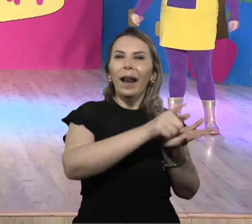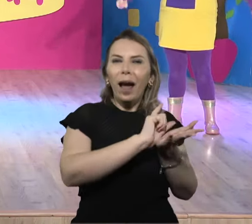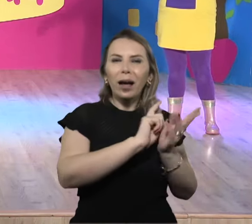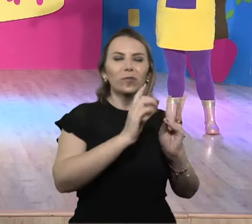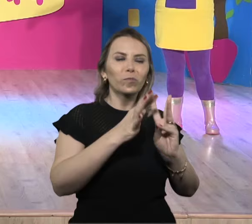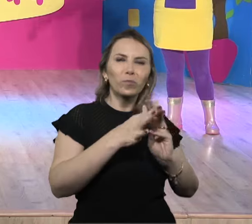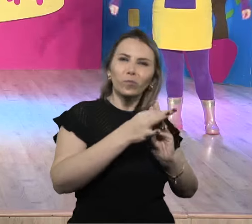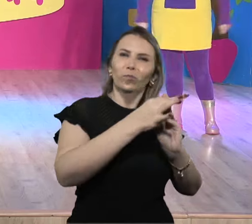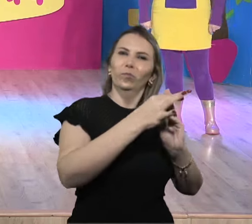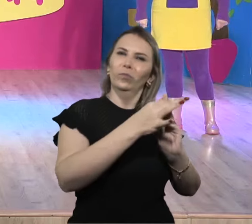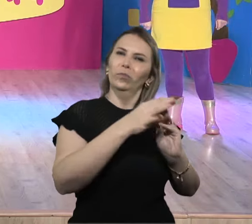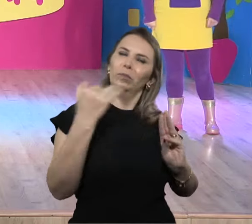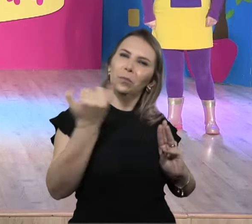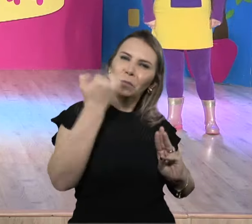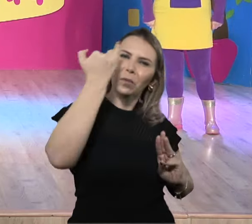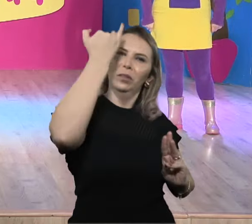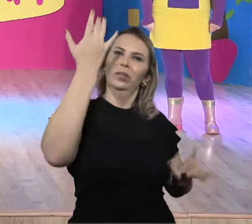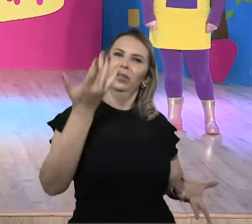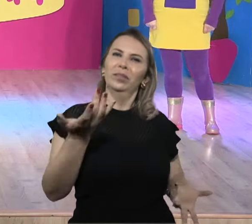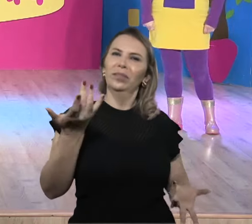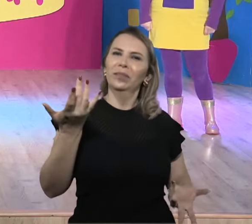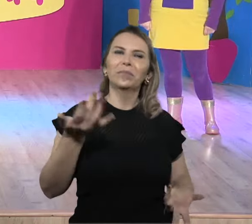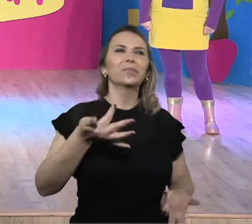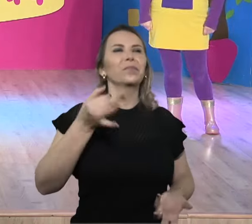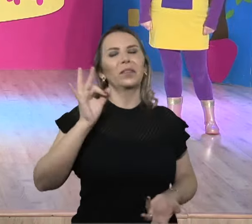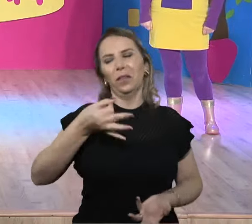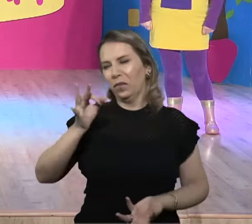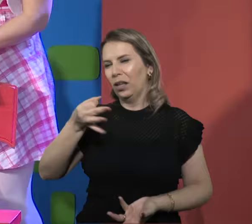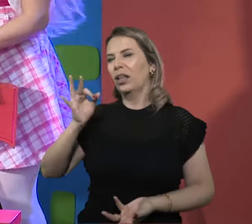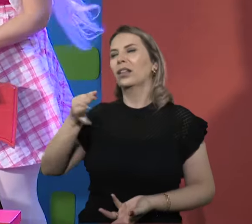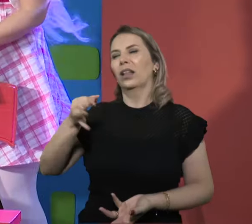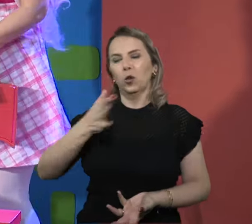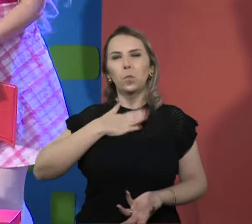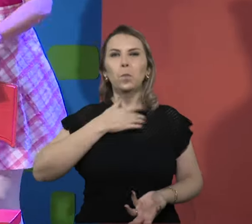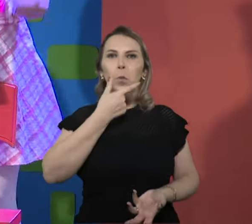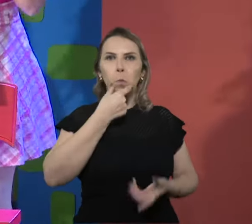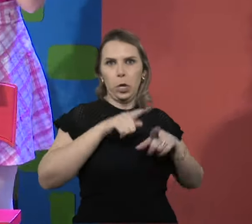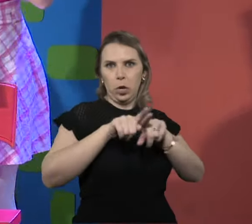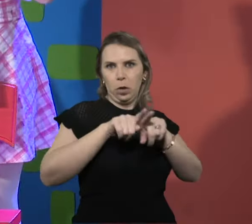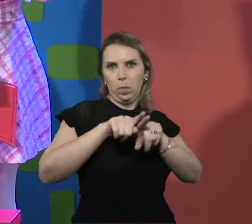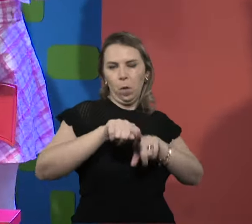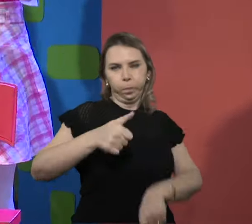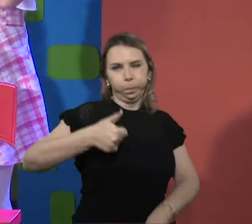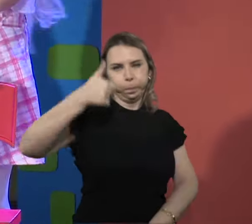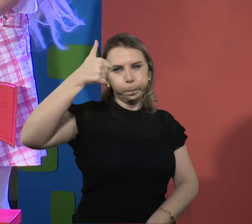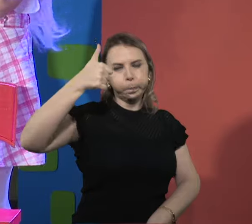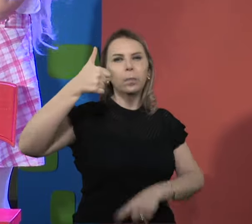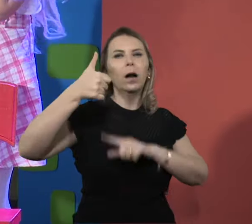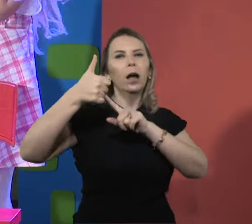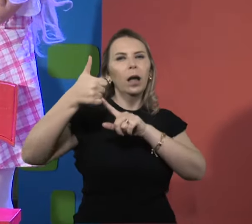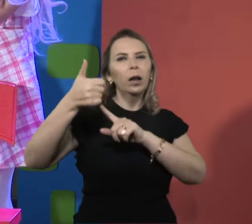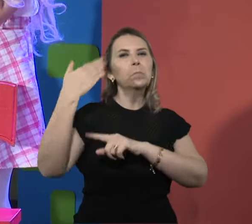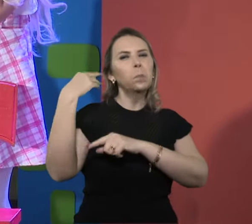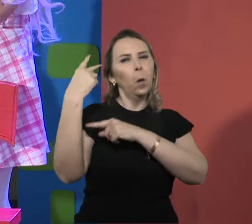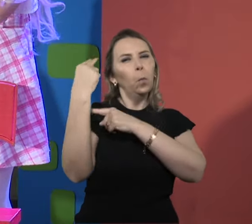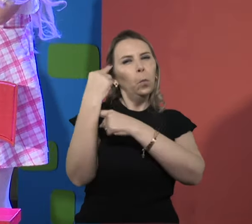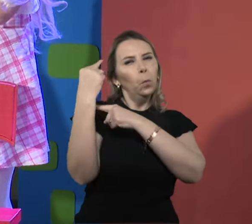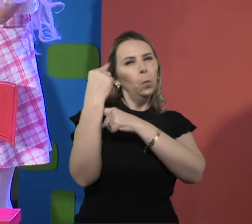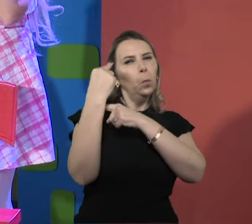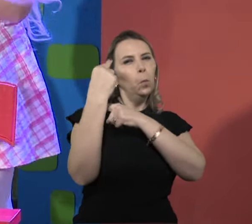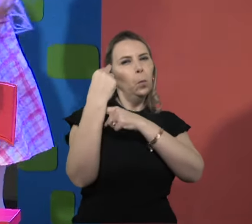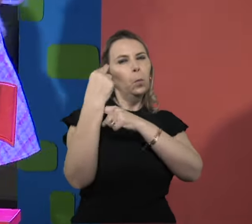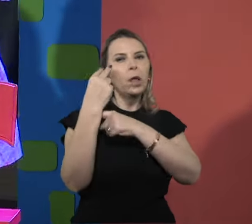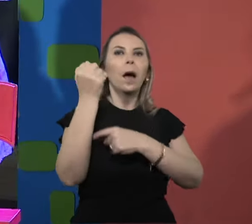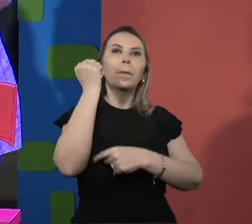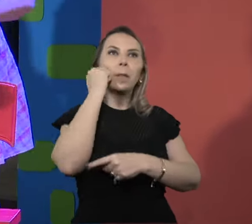e Lázaro eram um pro outro! Isso é verdade! O meu irmão mais velho, ele